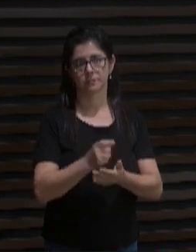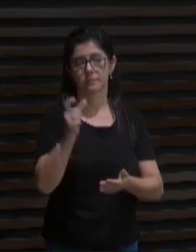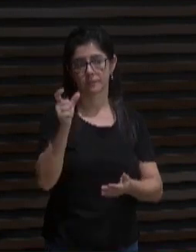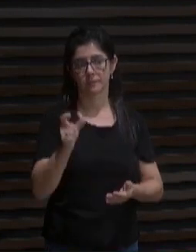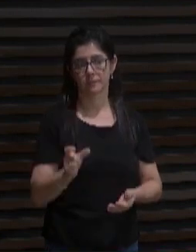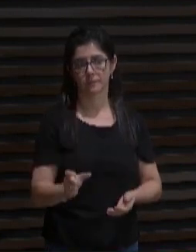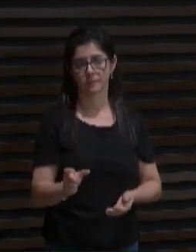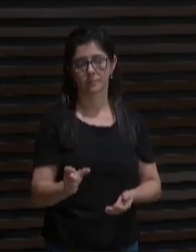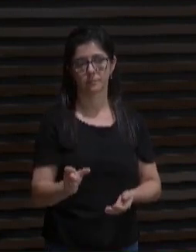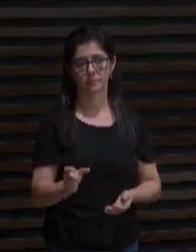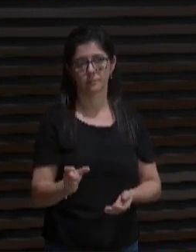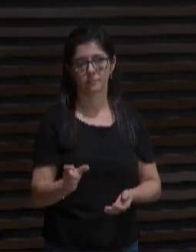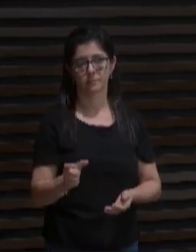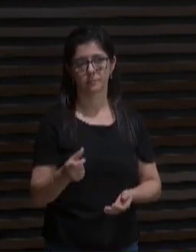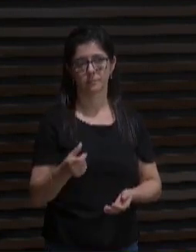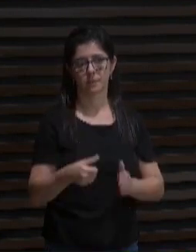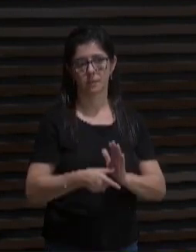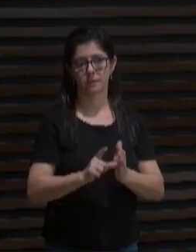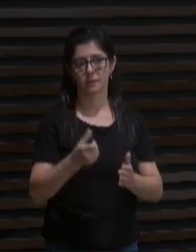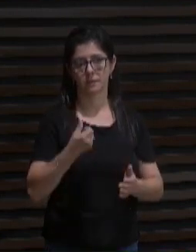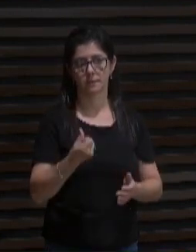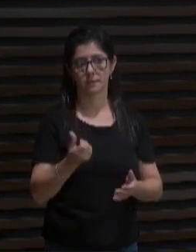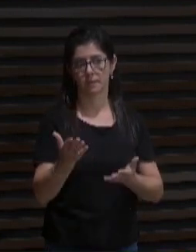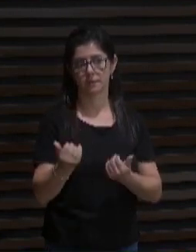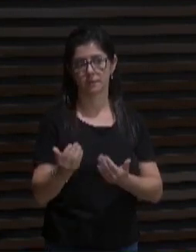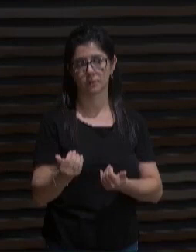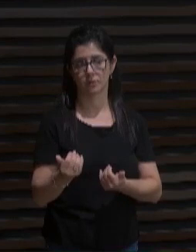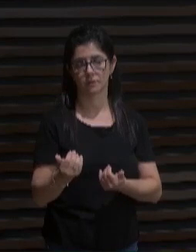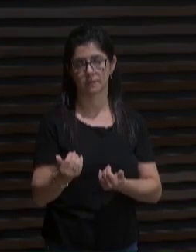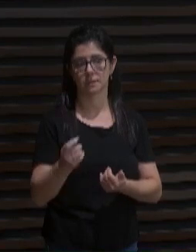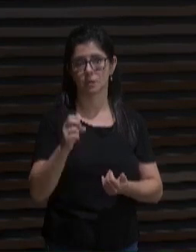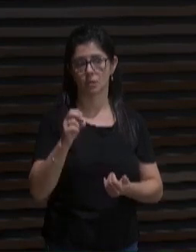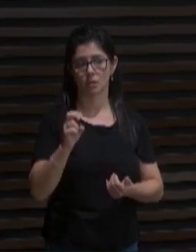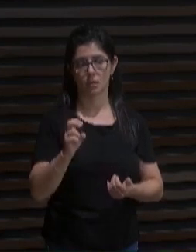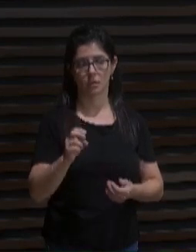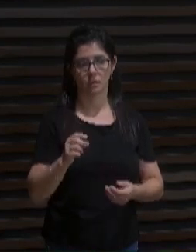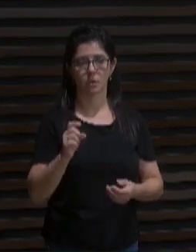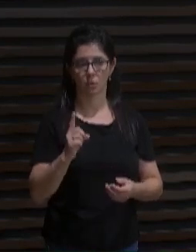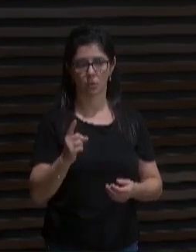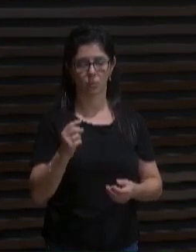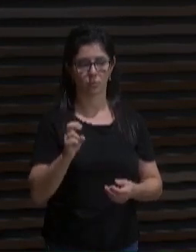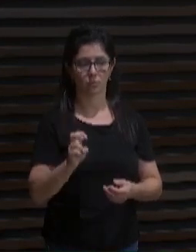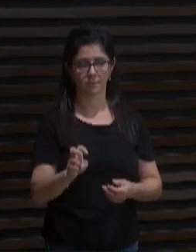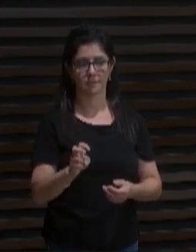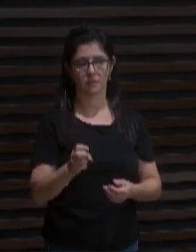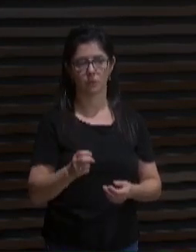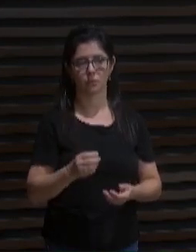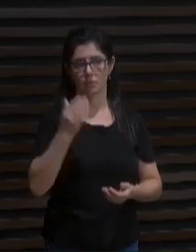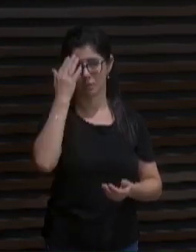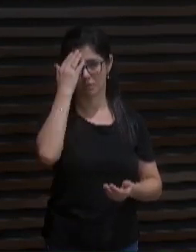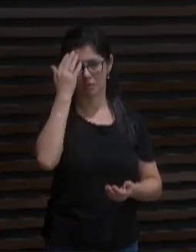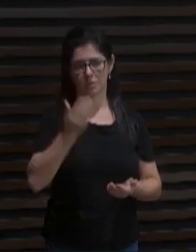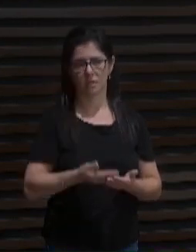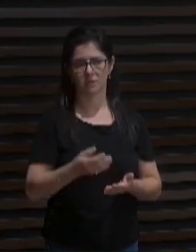jovens. 5 foram convertidos. Um com 6 anos de oração, outro com